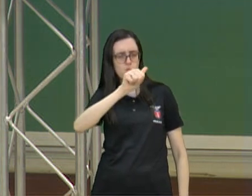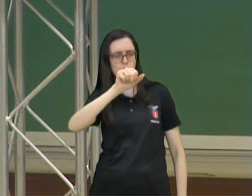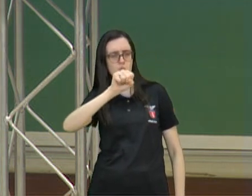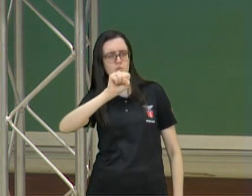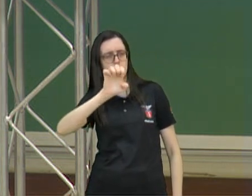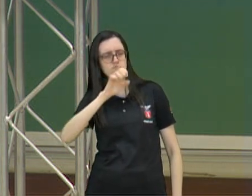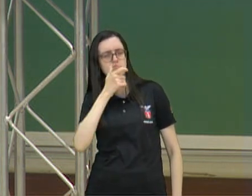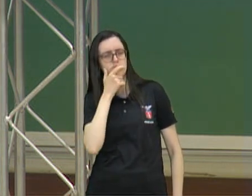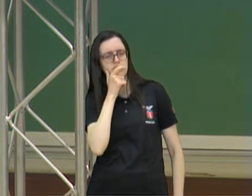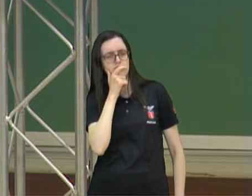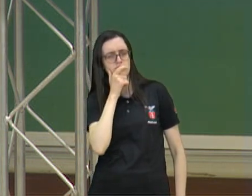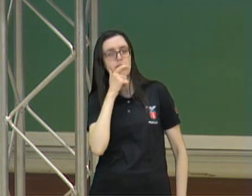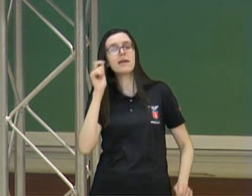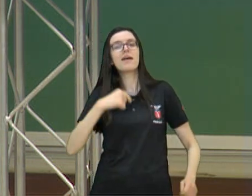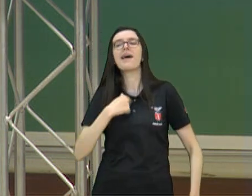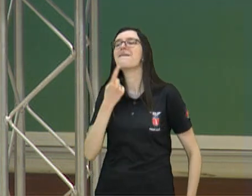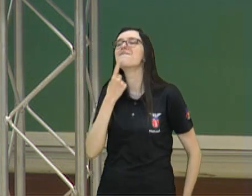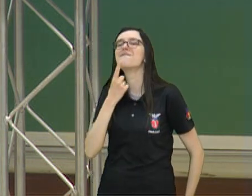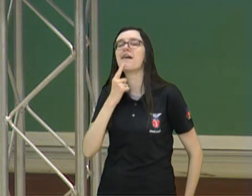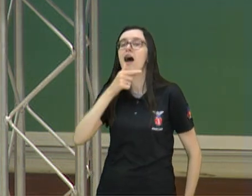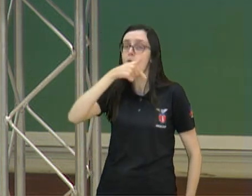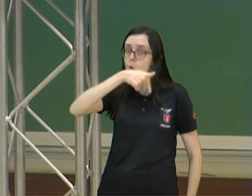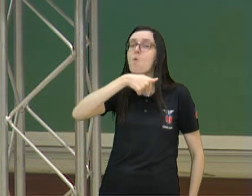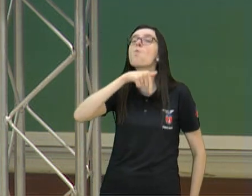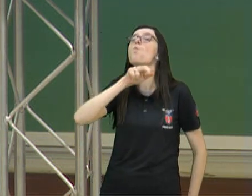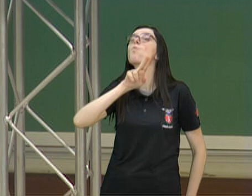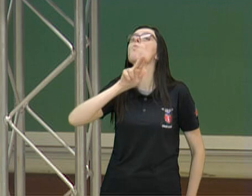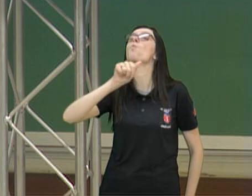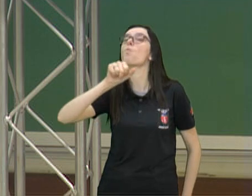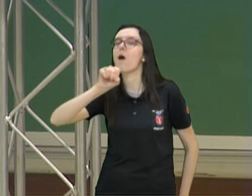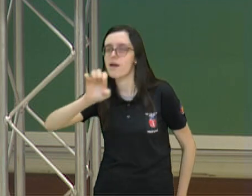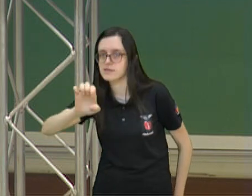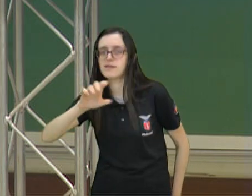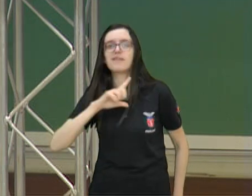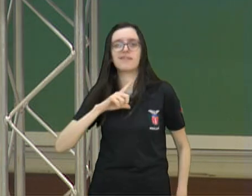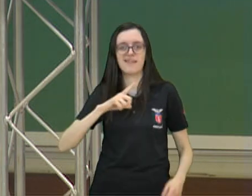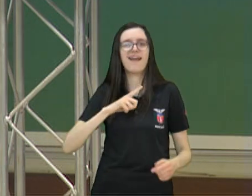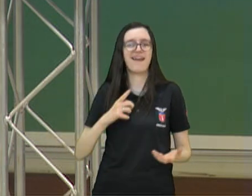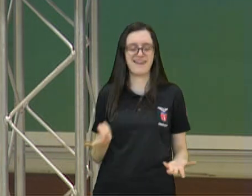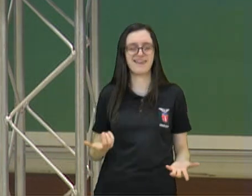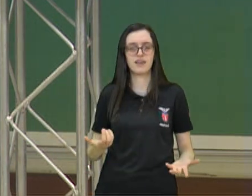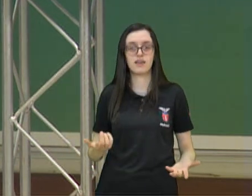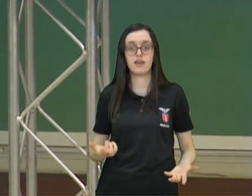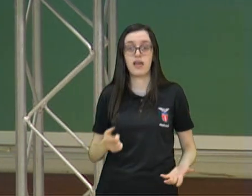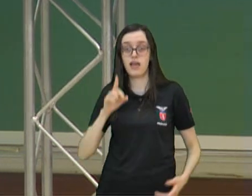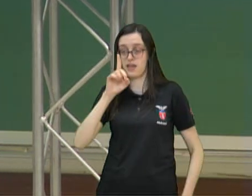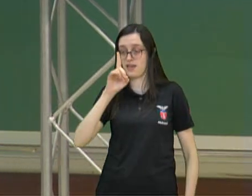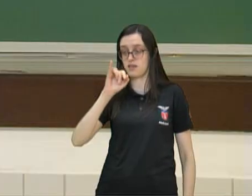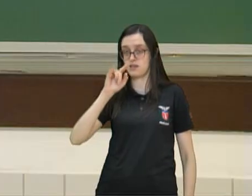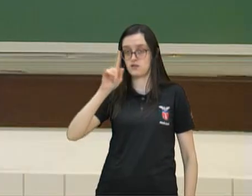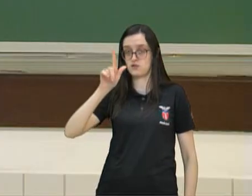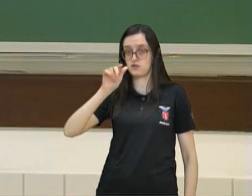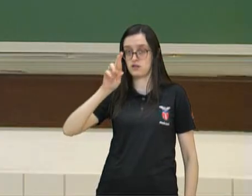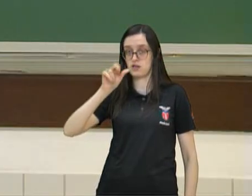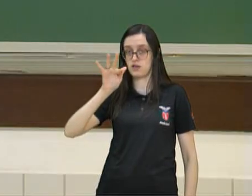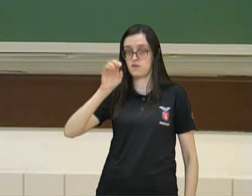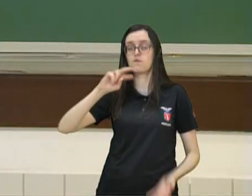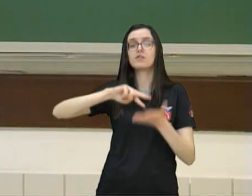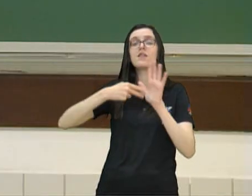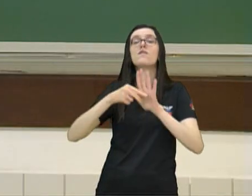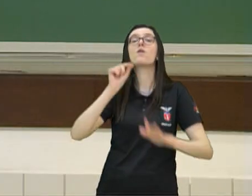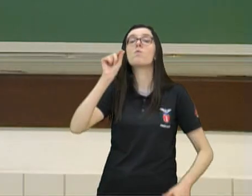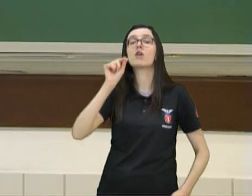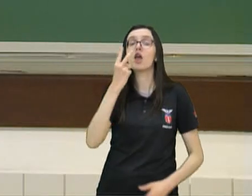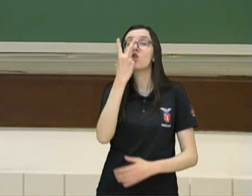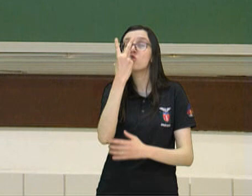falar assim, ó, quase. Eu falo esse U. Só vai ser um dígrafo quando eu não pronunciar